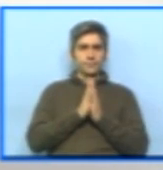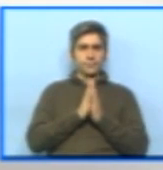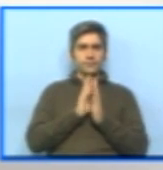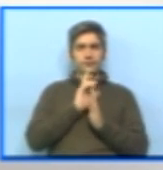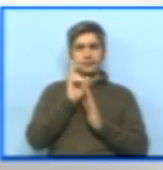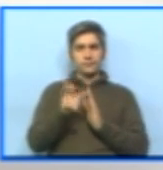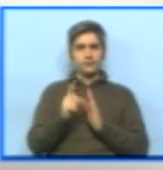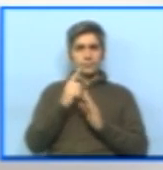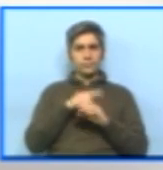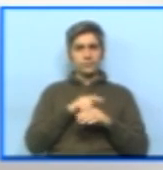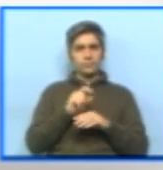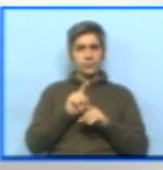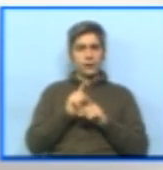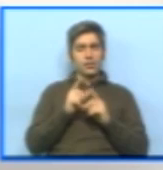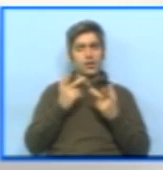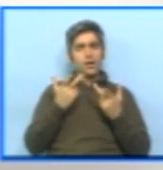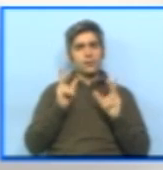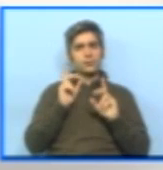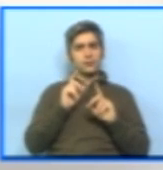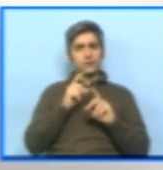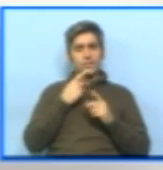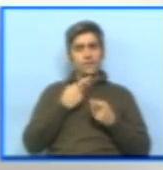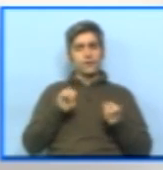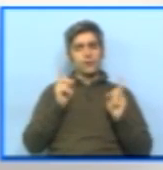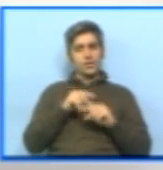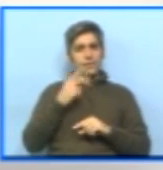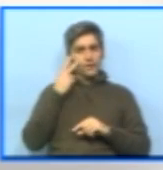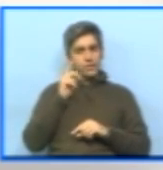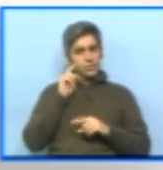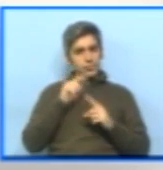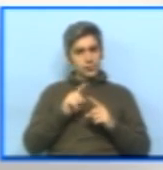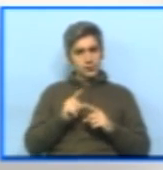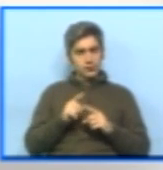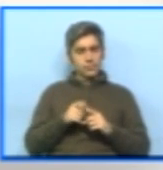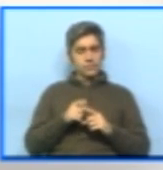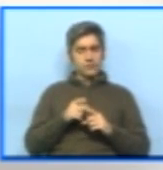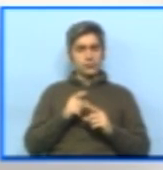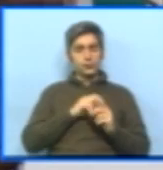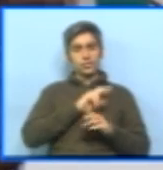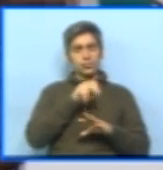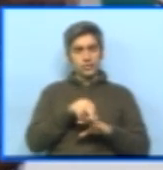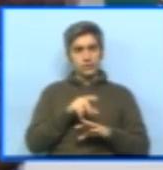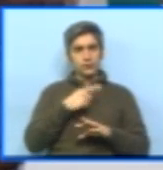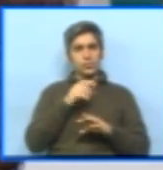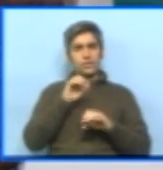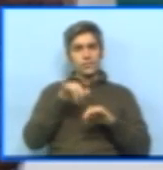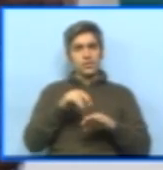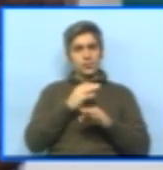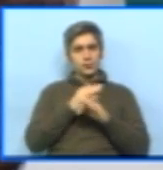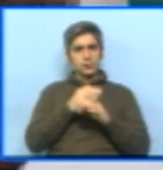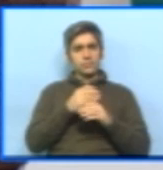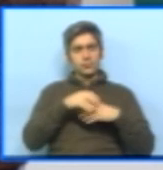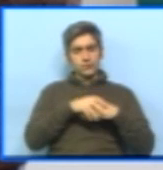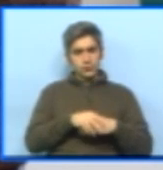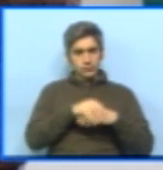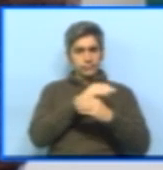é sempre um momento de libertação, de ressurreição. Aquele momento da chegada e depois, no final da celebração, os cumprimentos